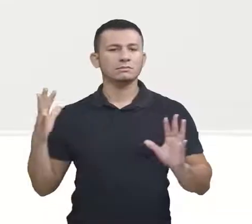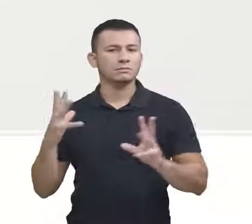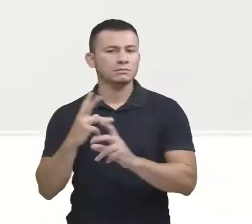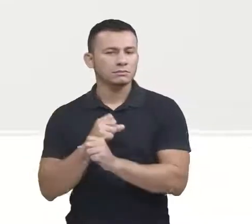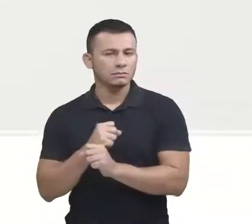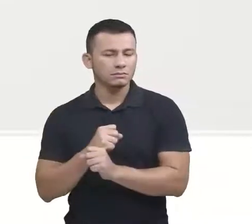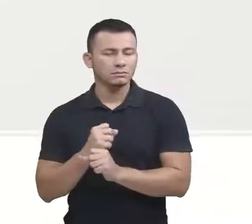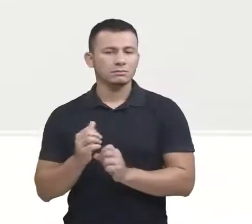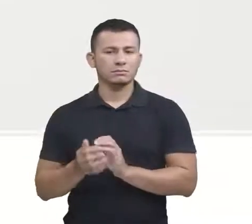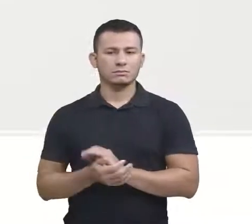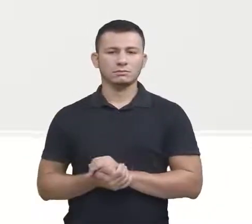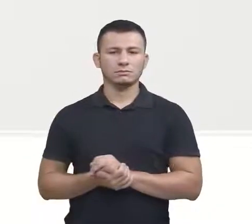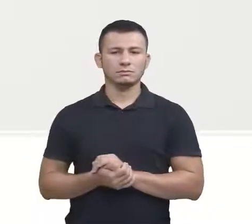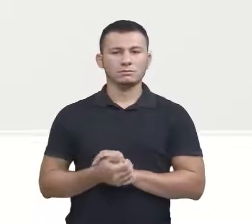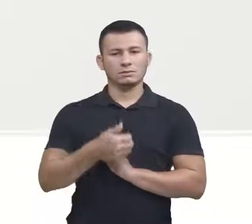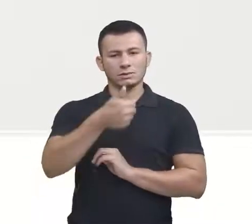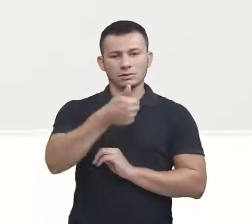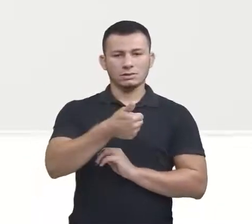número